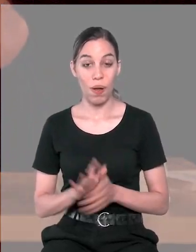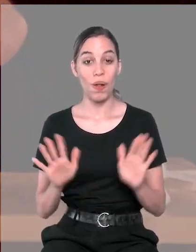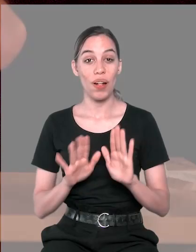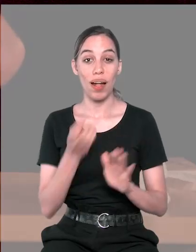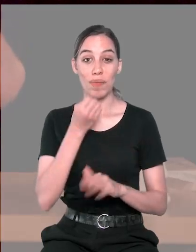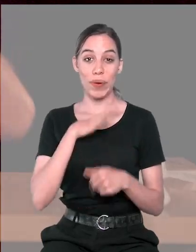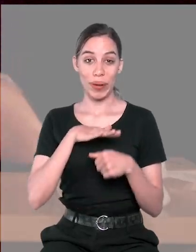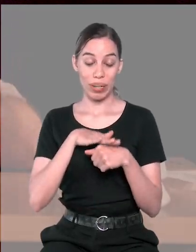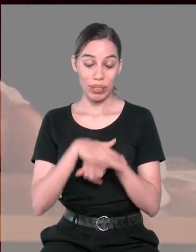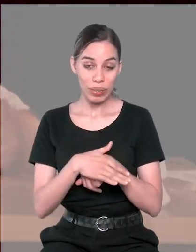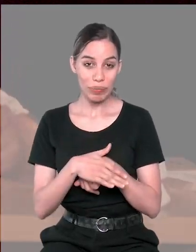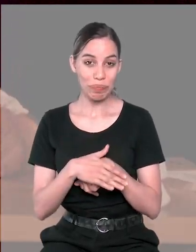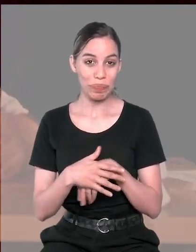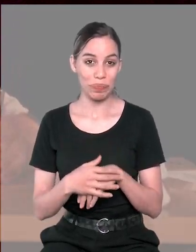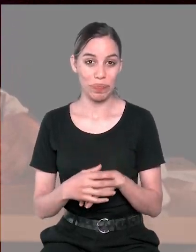boa noite.